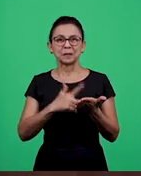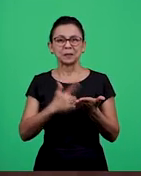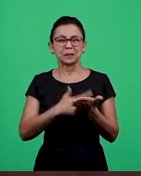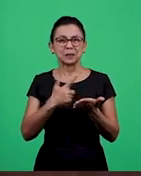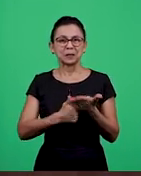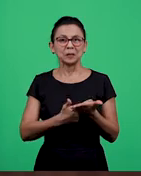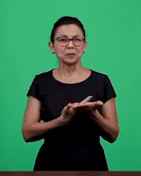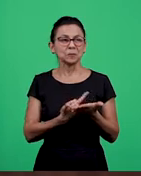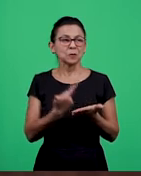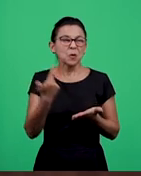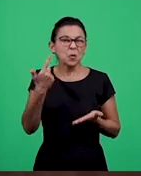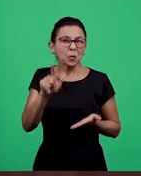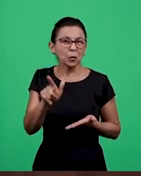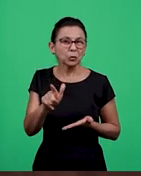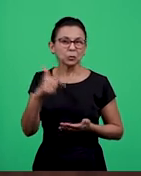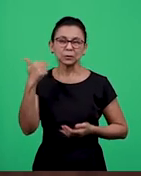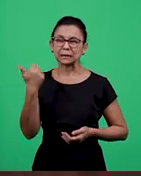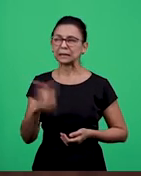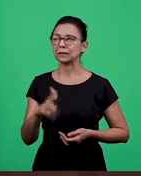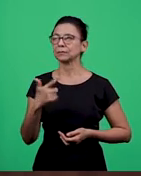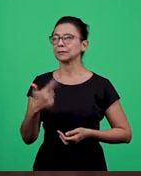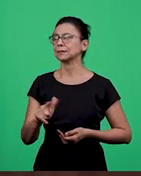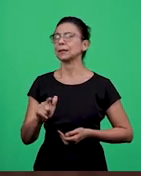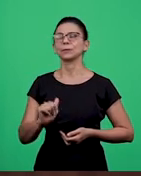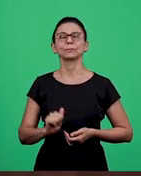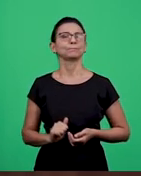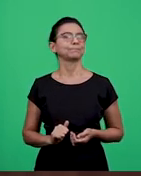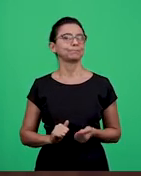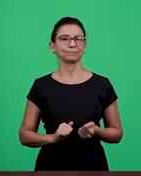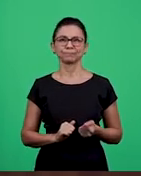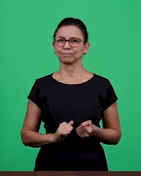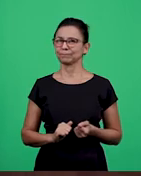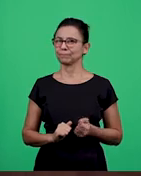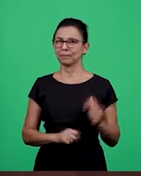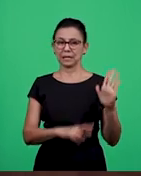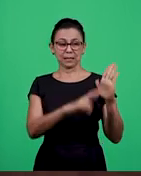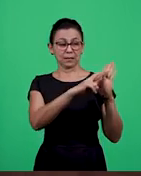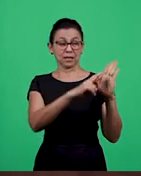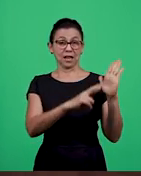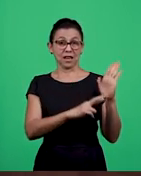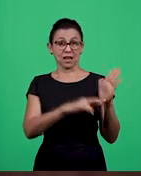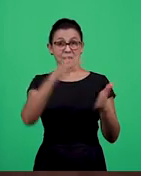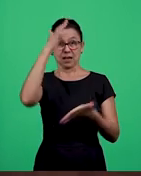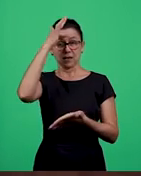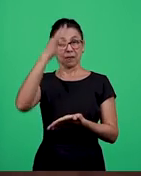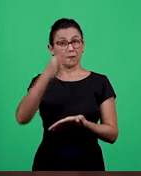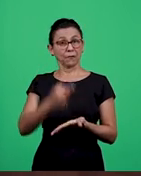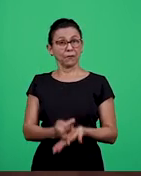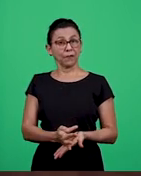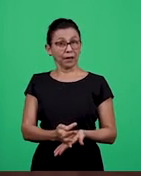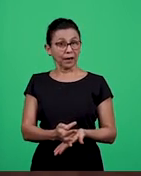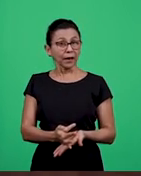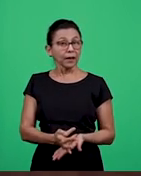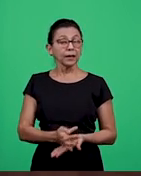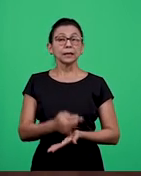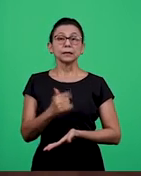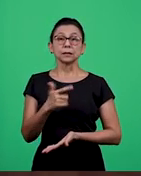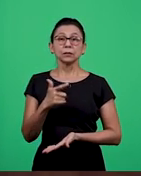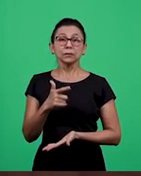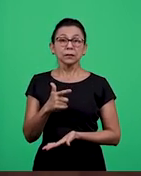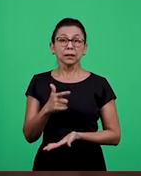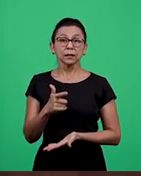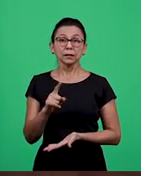outro livro, não há outro livro de regra e de fé para que